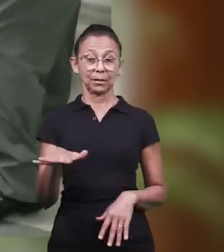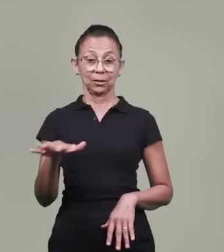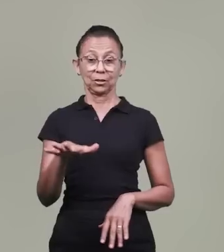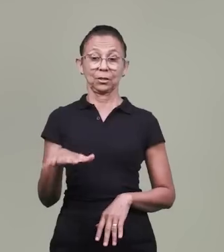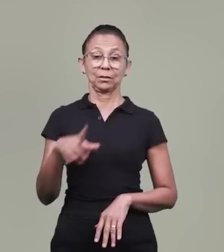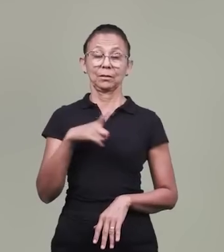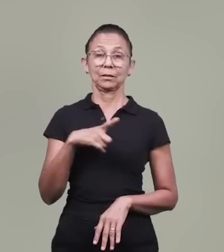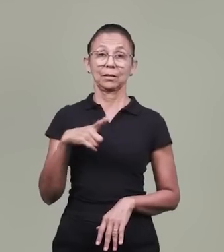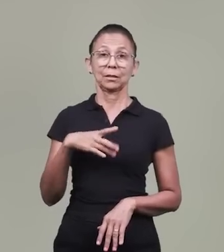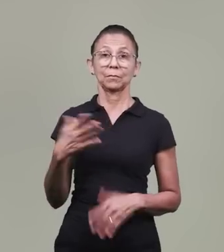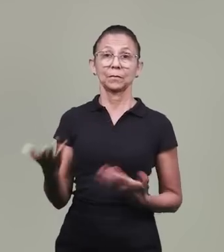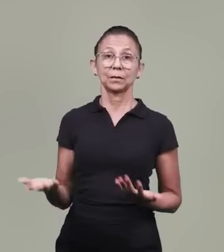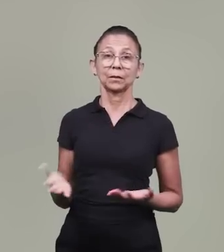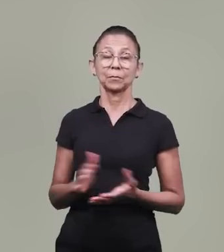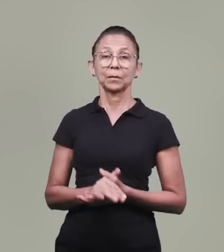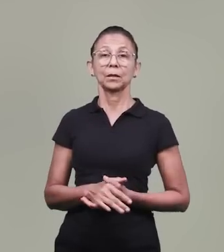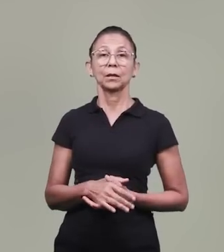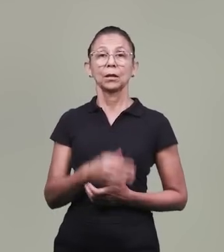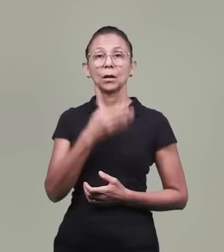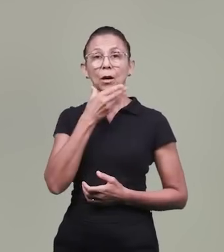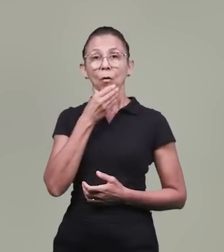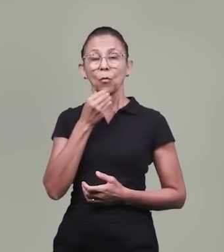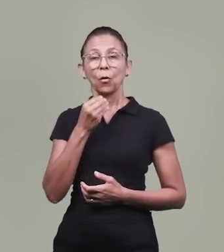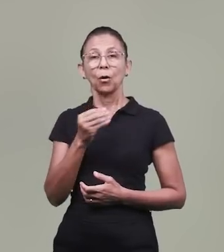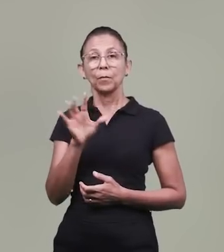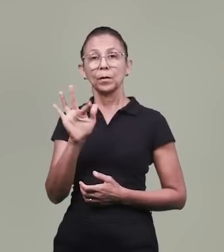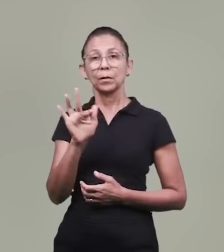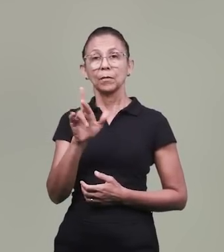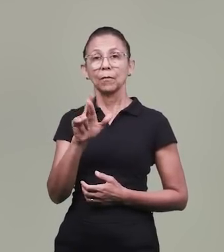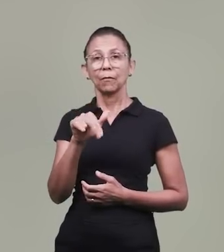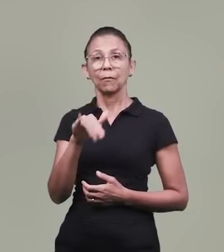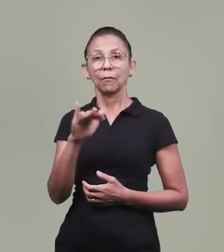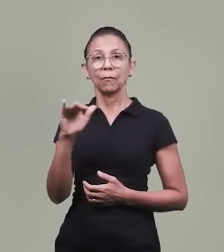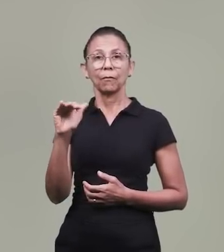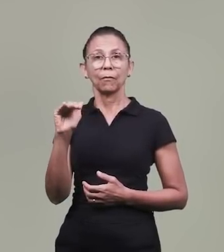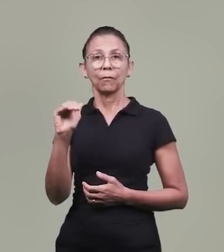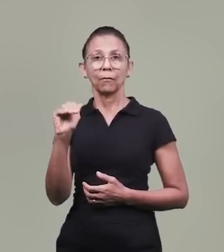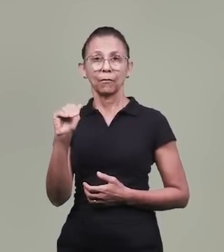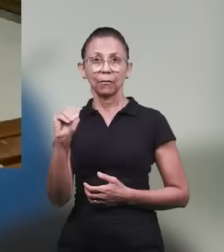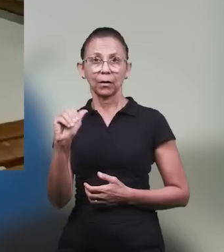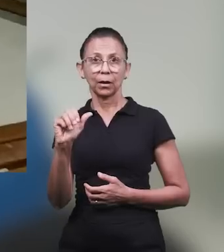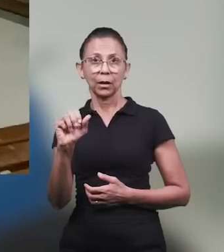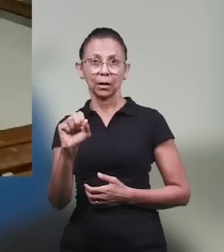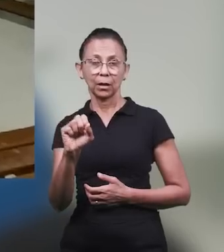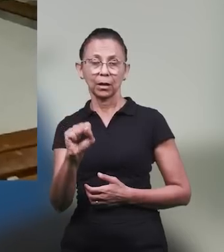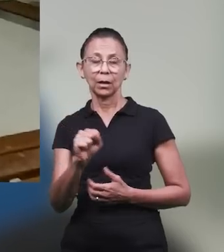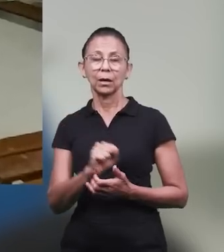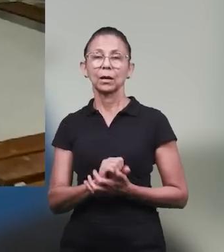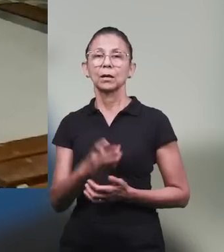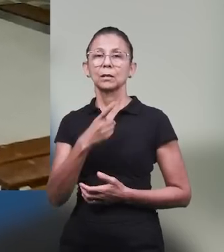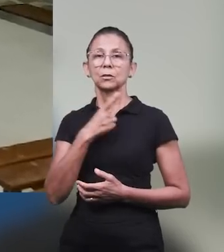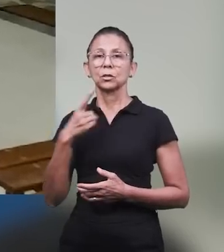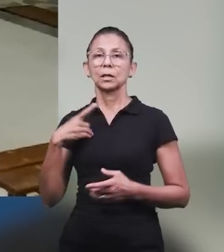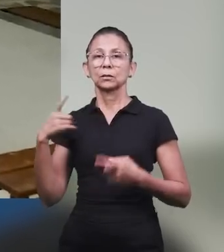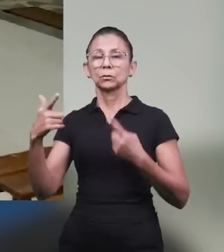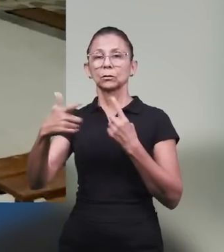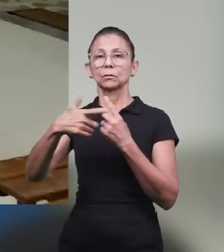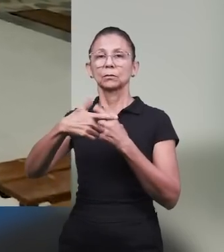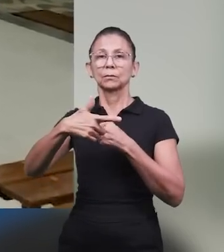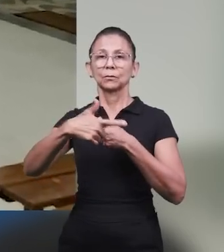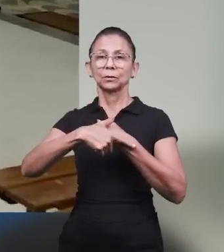região, temos o diaconato do irmão Francis Oliveira na Igreja do Conjunto CIR, em Governador